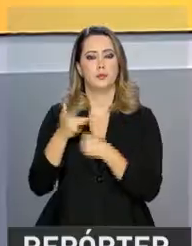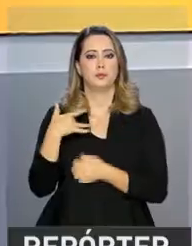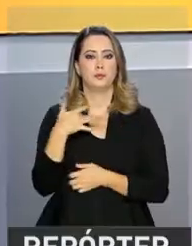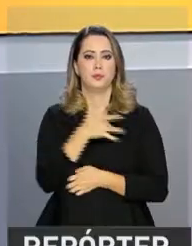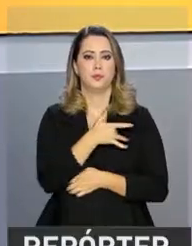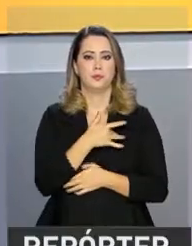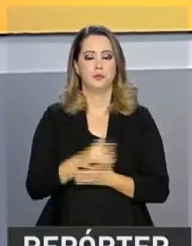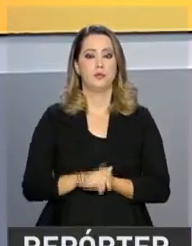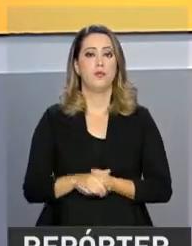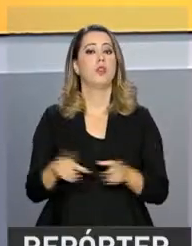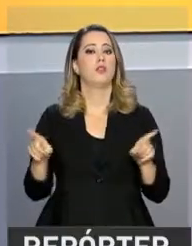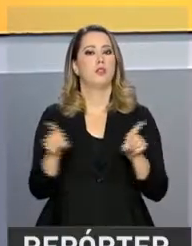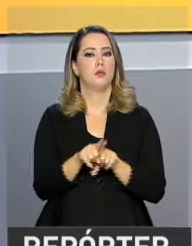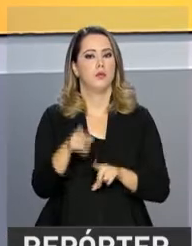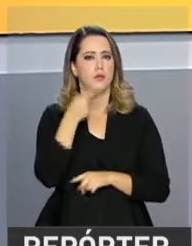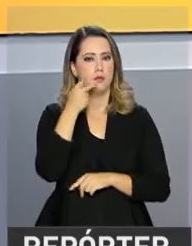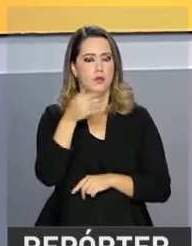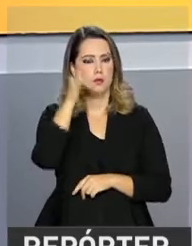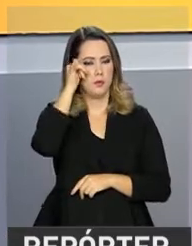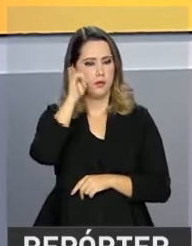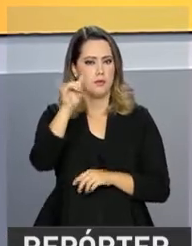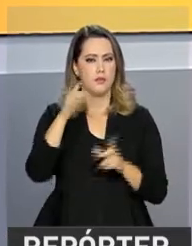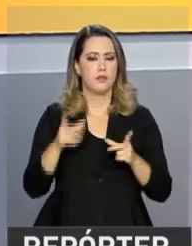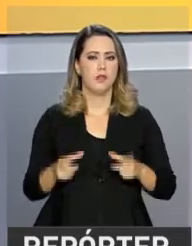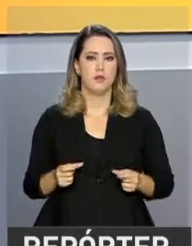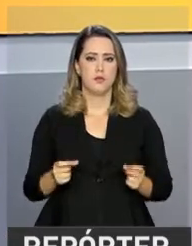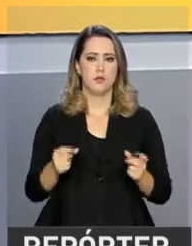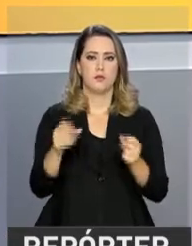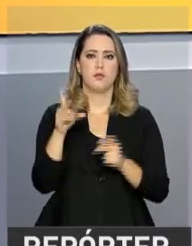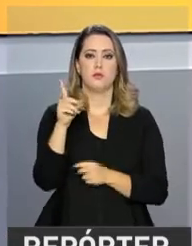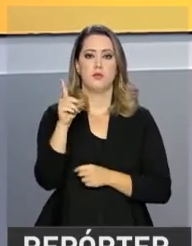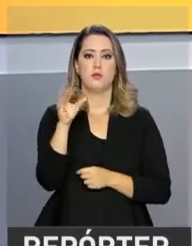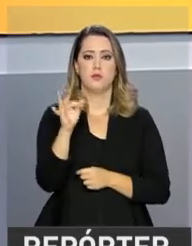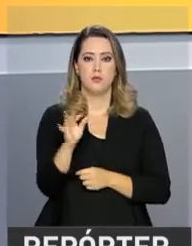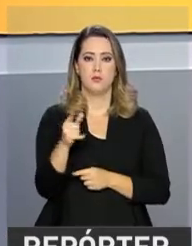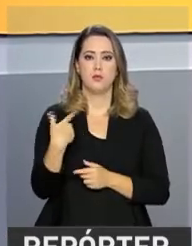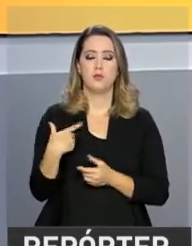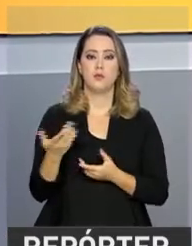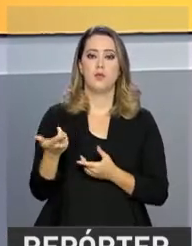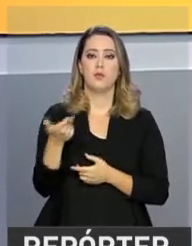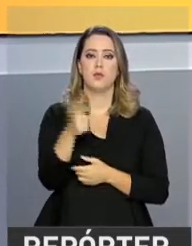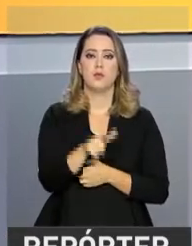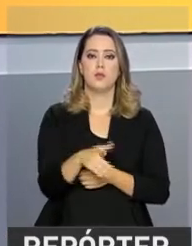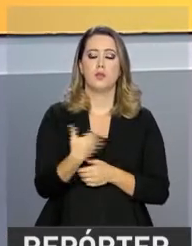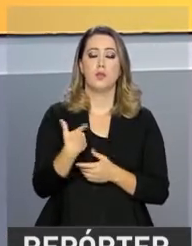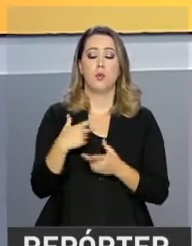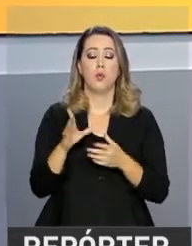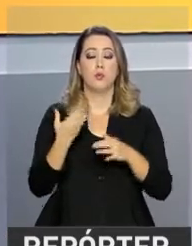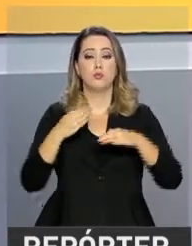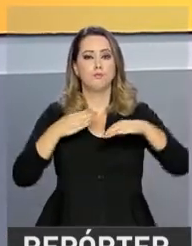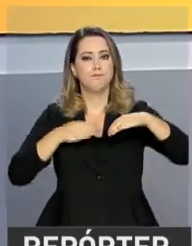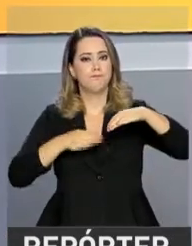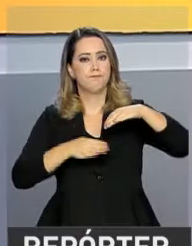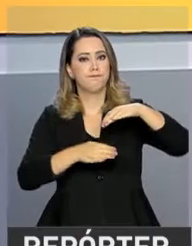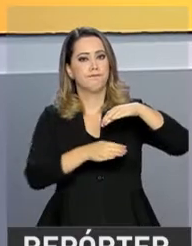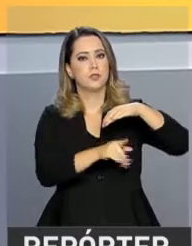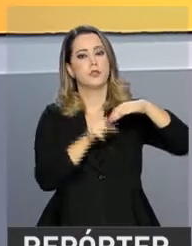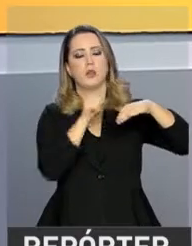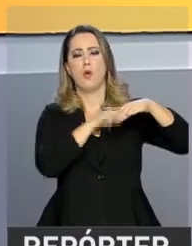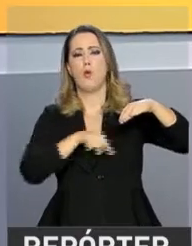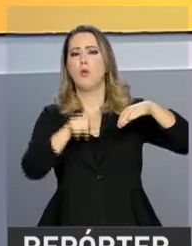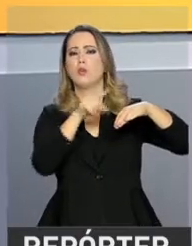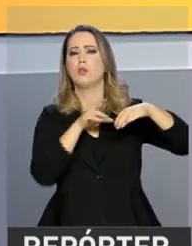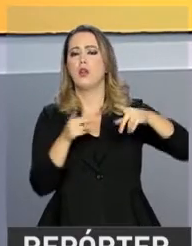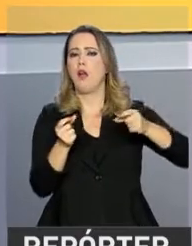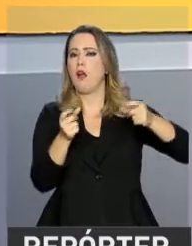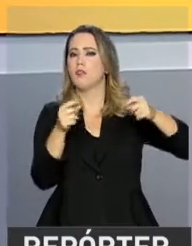e ainda sobre combate ao câncer o distrito federal recebeu um novo aparelho de radioterapia que vai aumentar o número